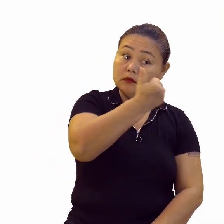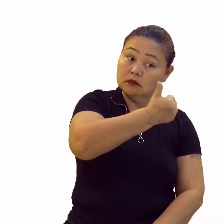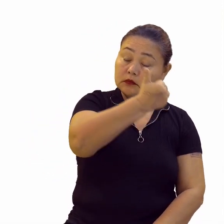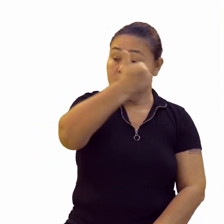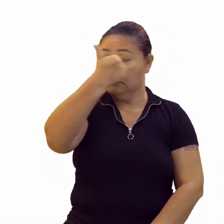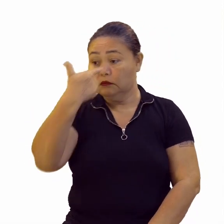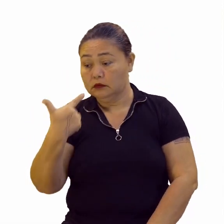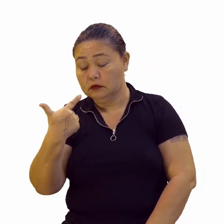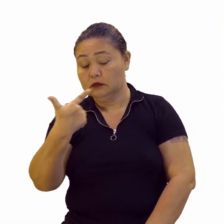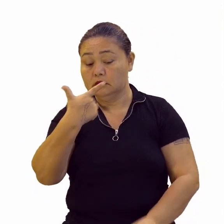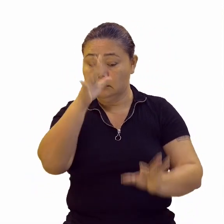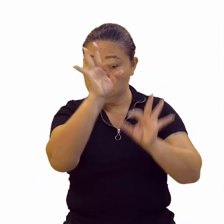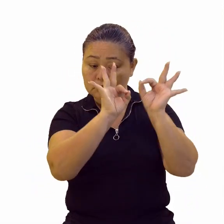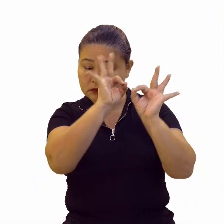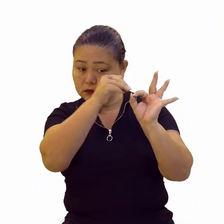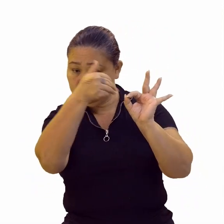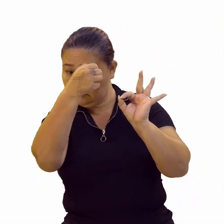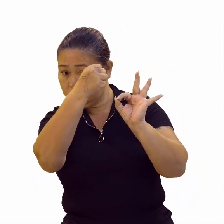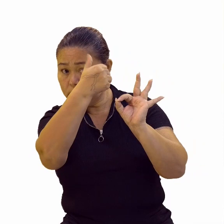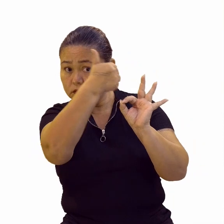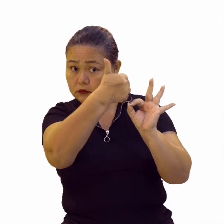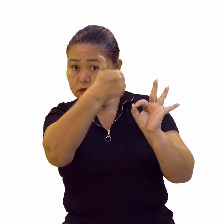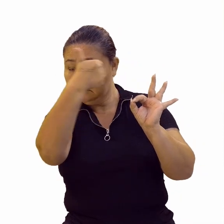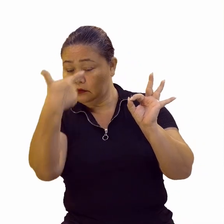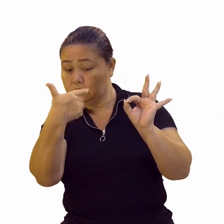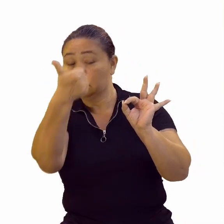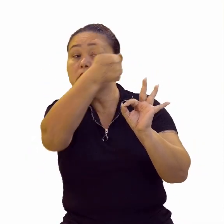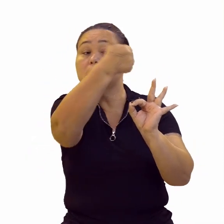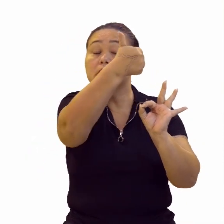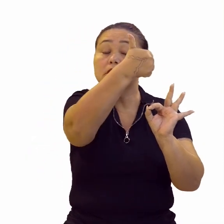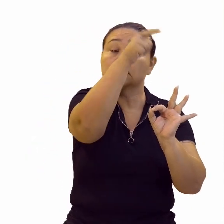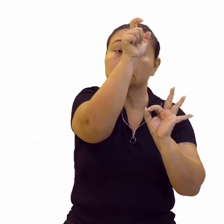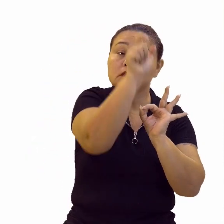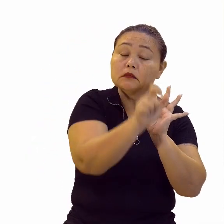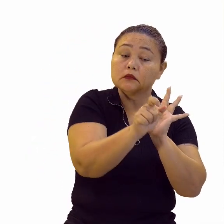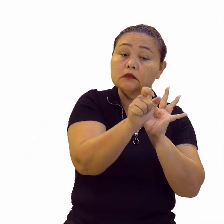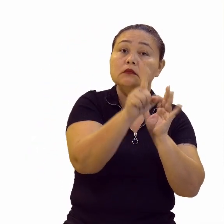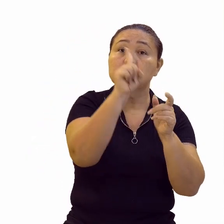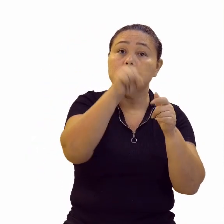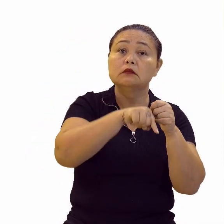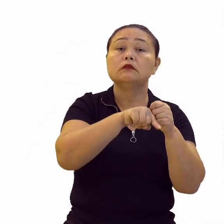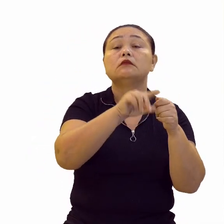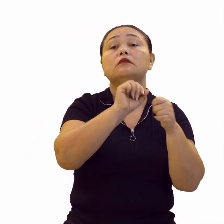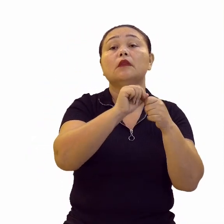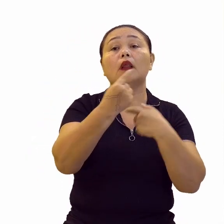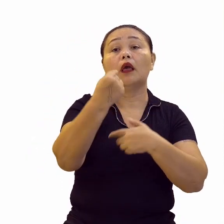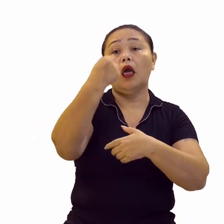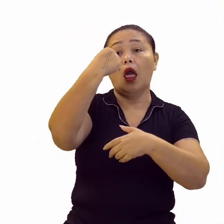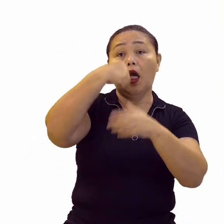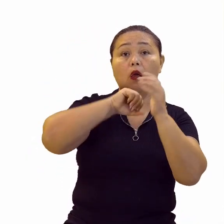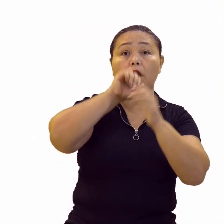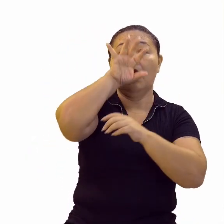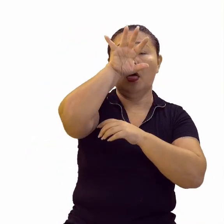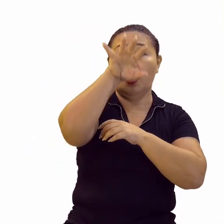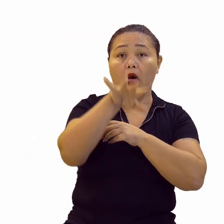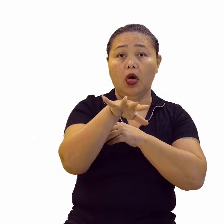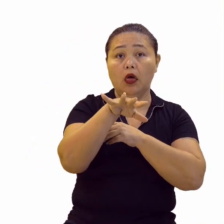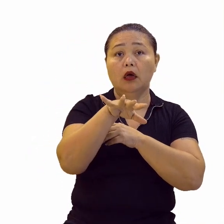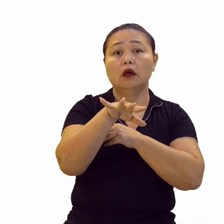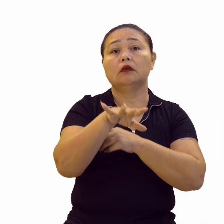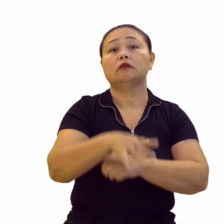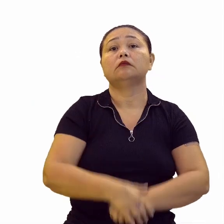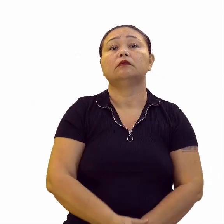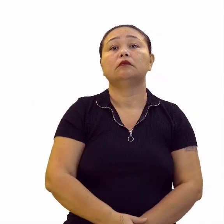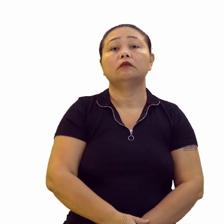é a ordem que você viu lá. A primeira personagem é um caso de bulimia, letra A. E